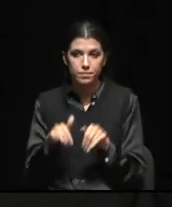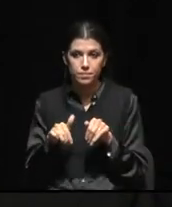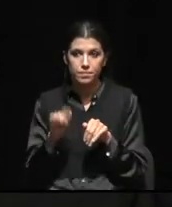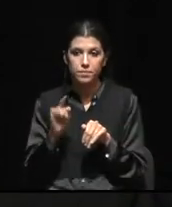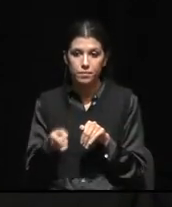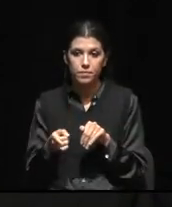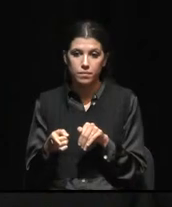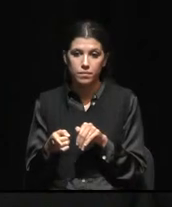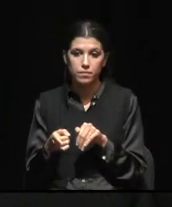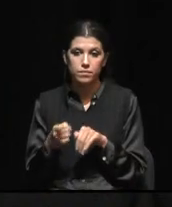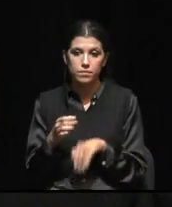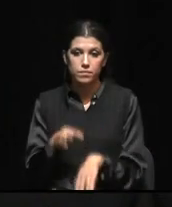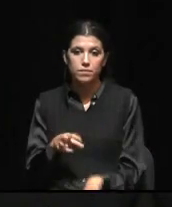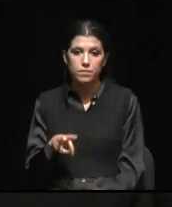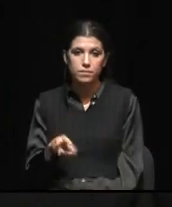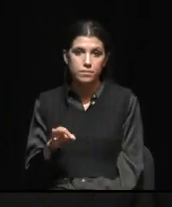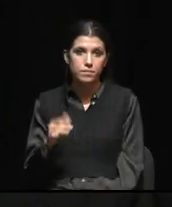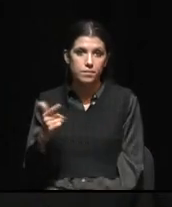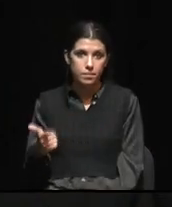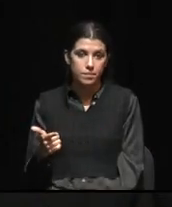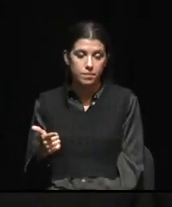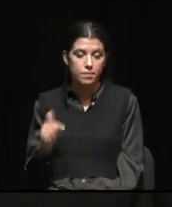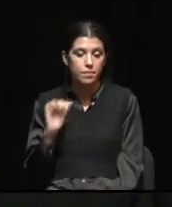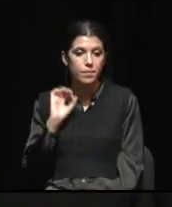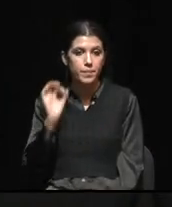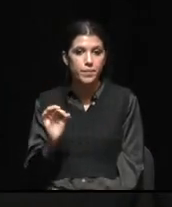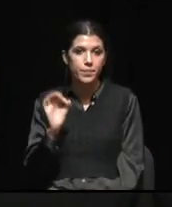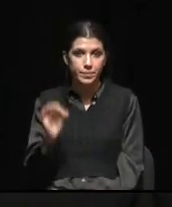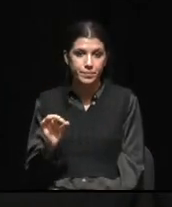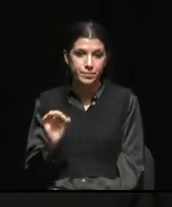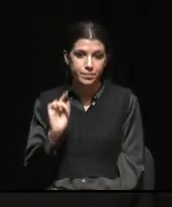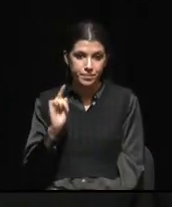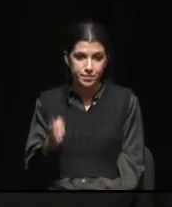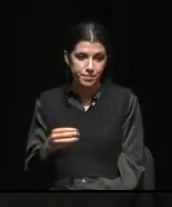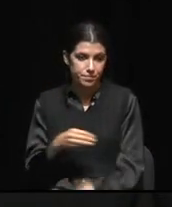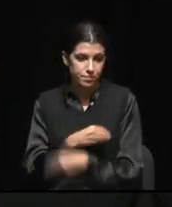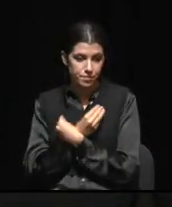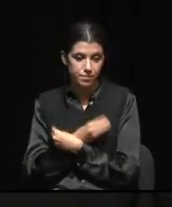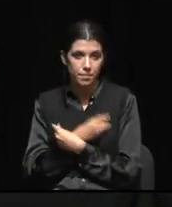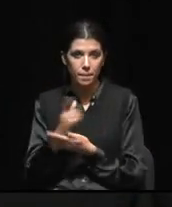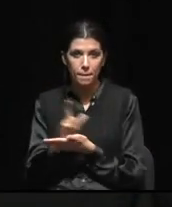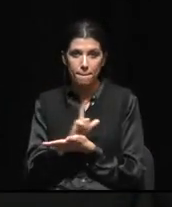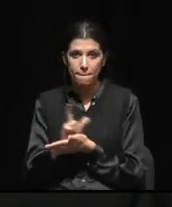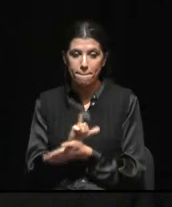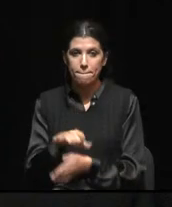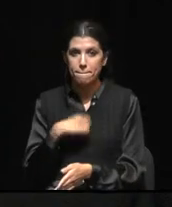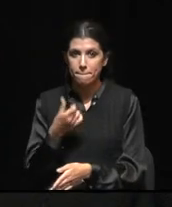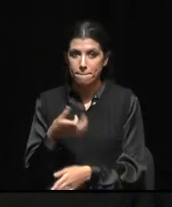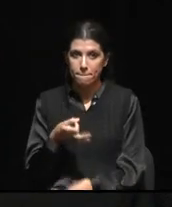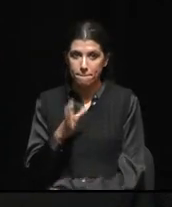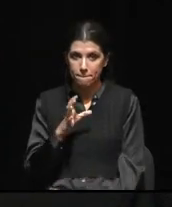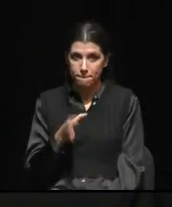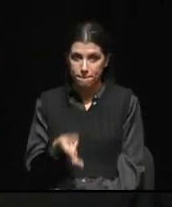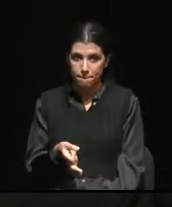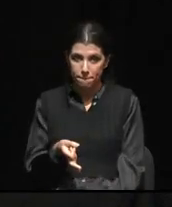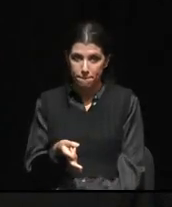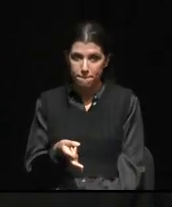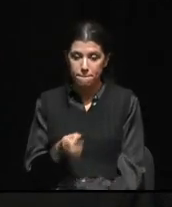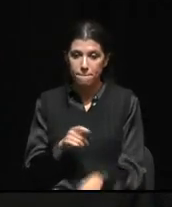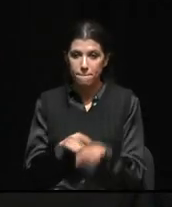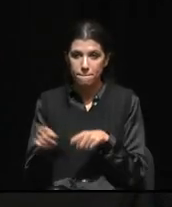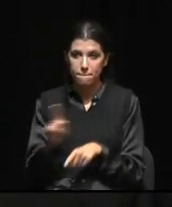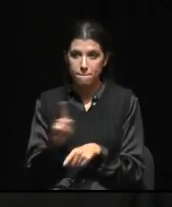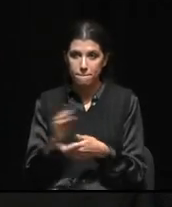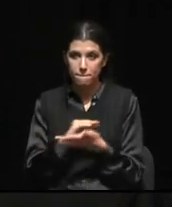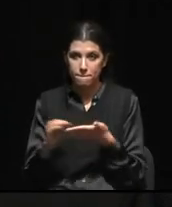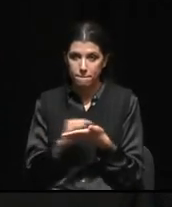abstém mpt quem vota a favor bloco Livre pev PCP deputados